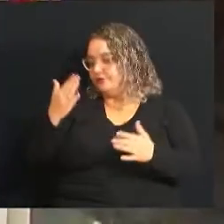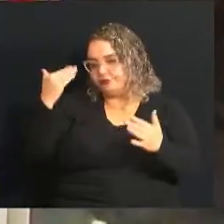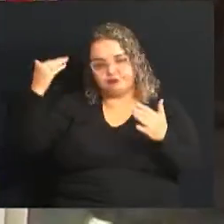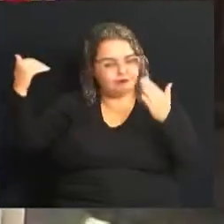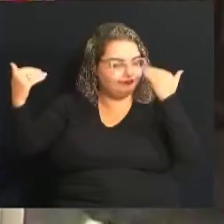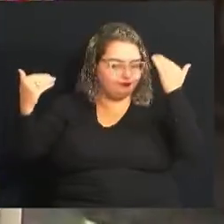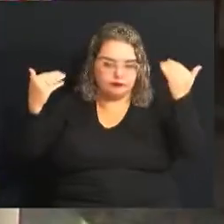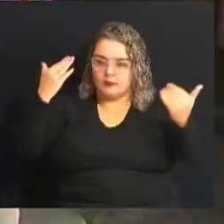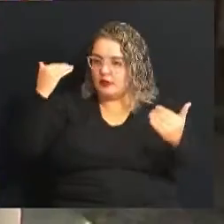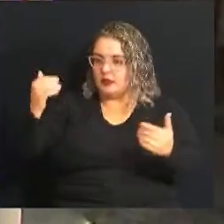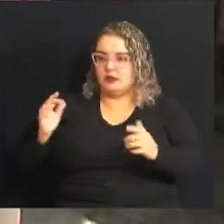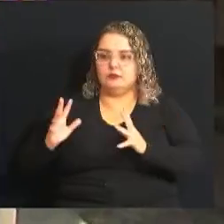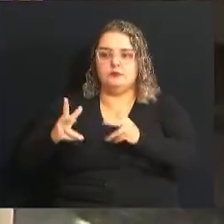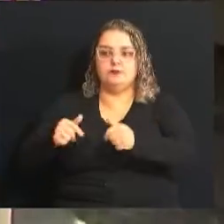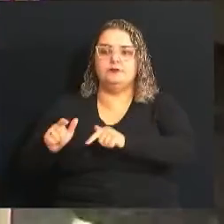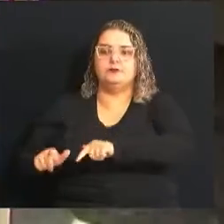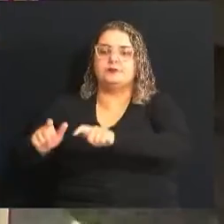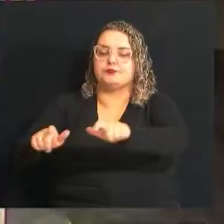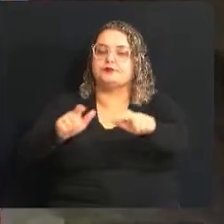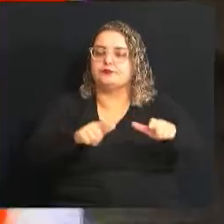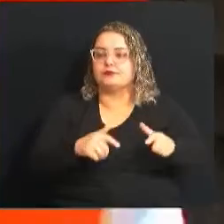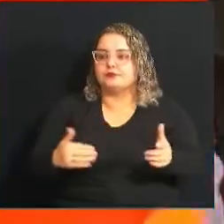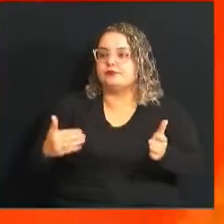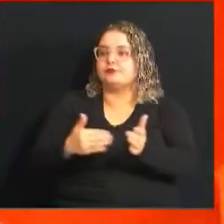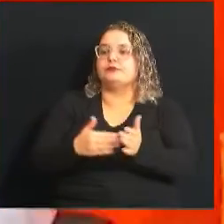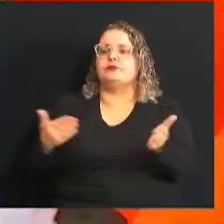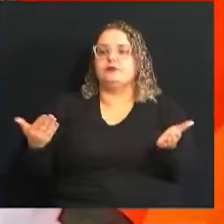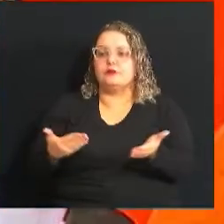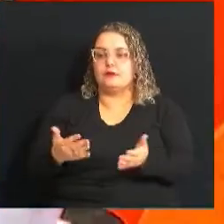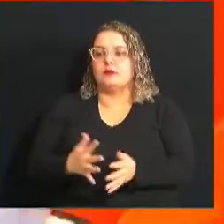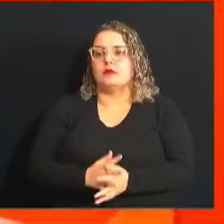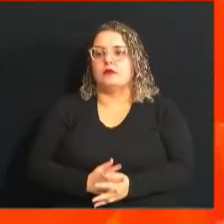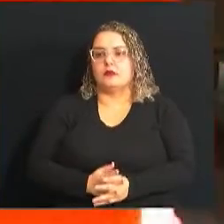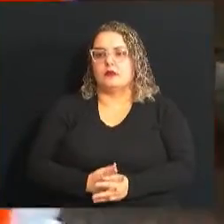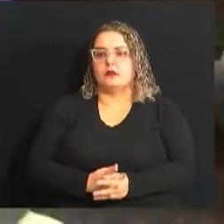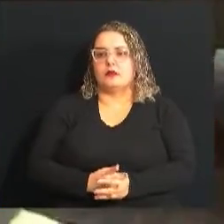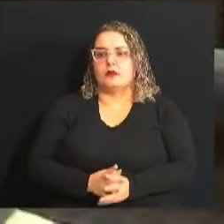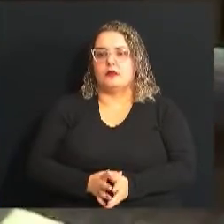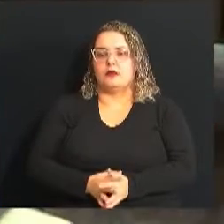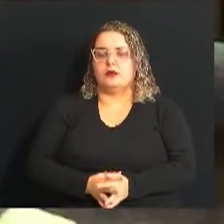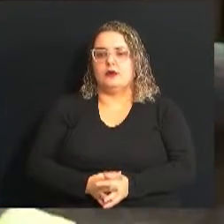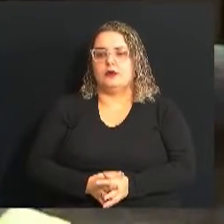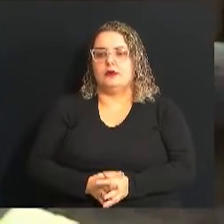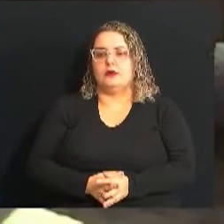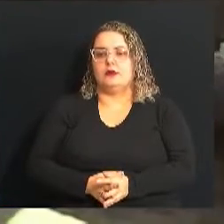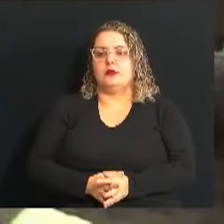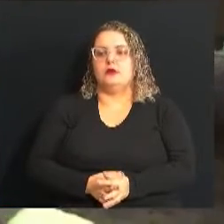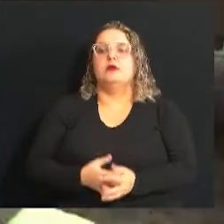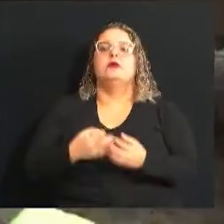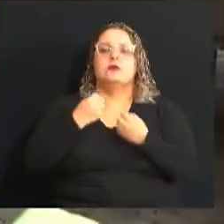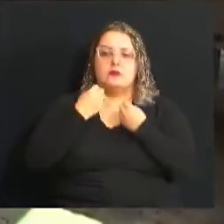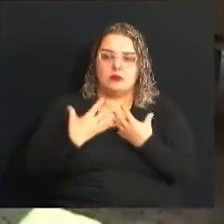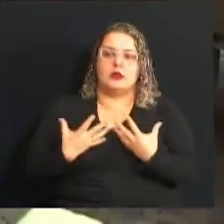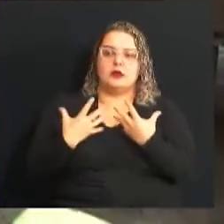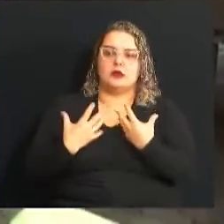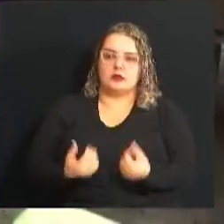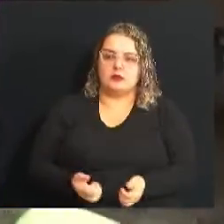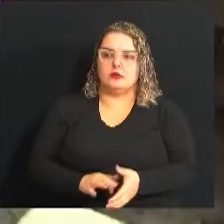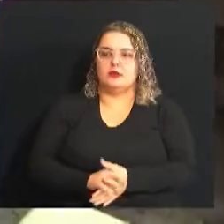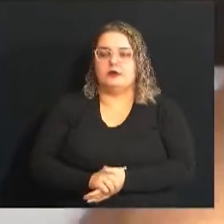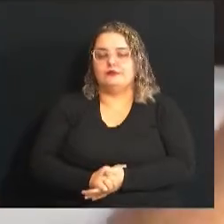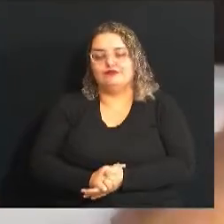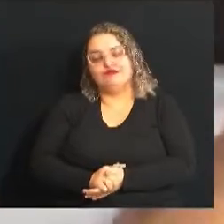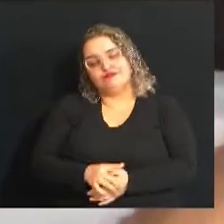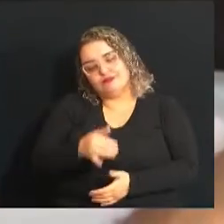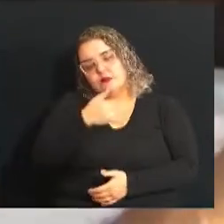que nós fomos até agora foram muito bem recebidos e a tristeza no final.